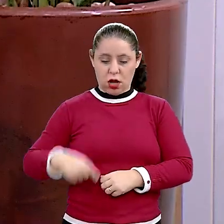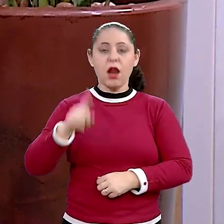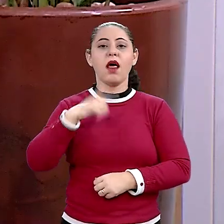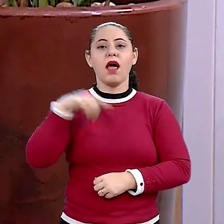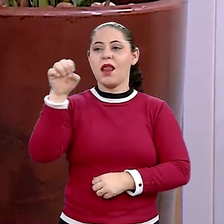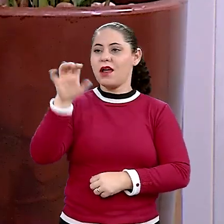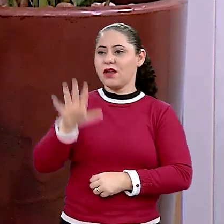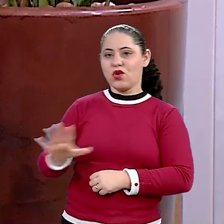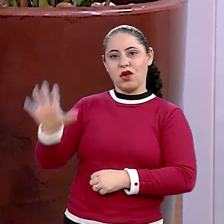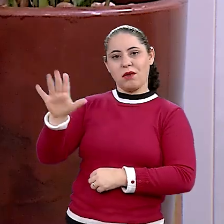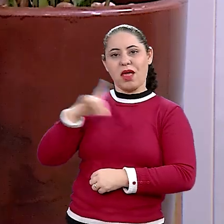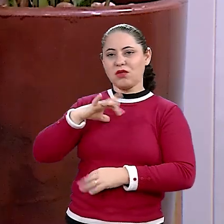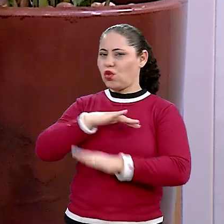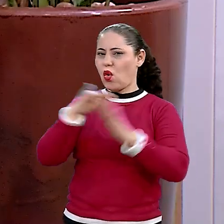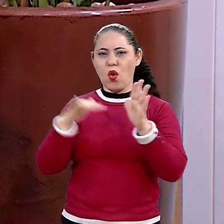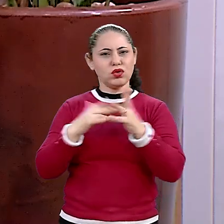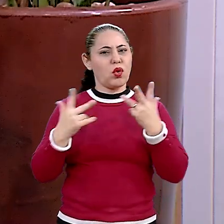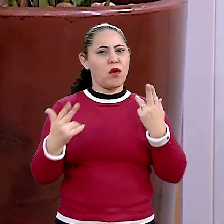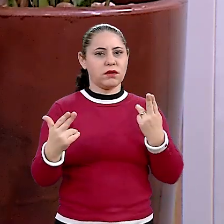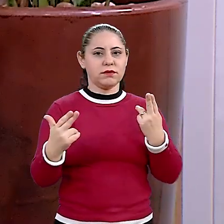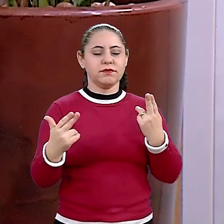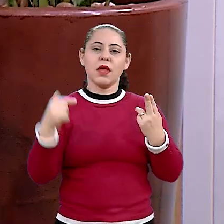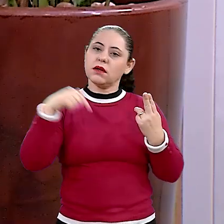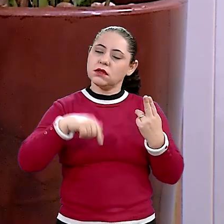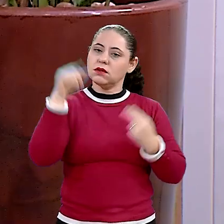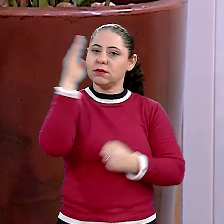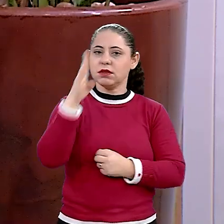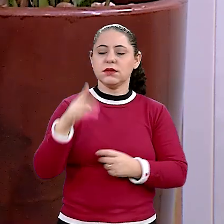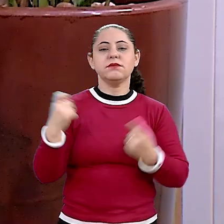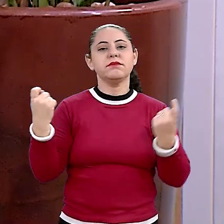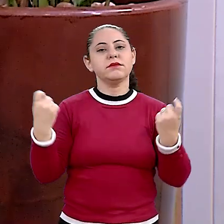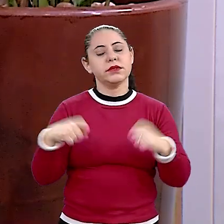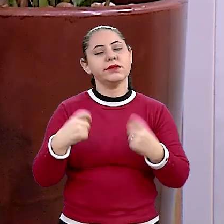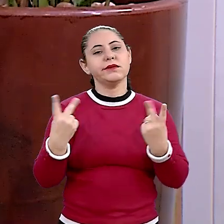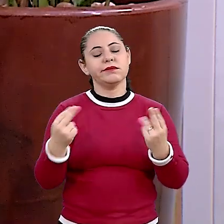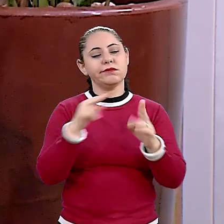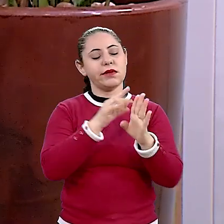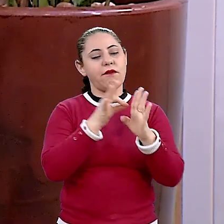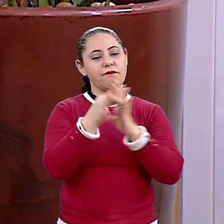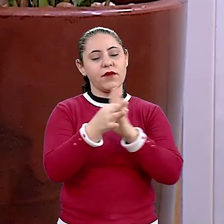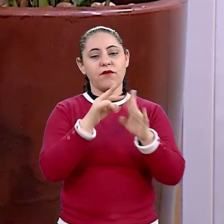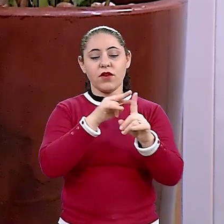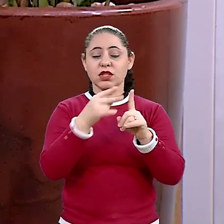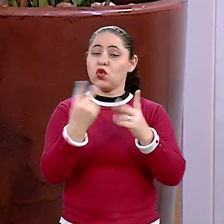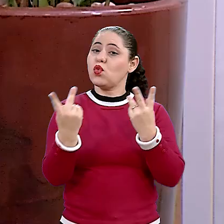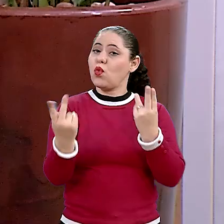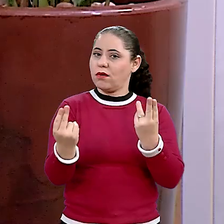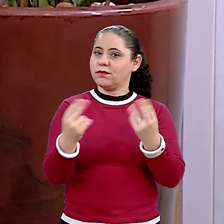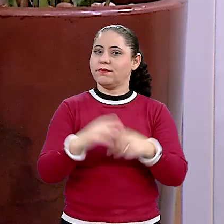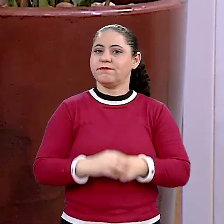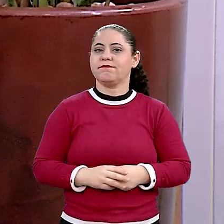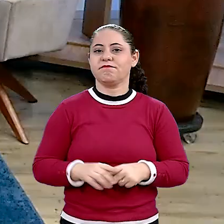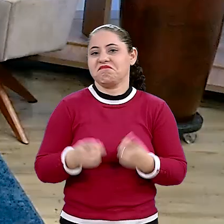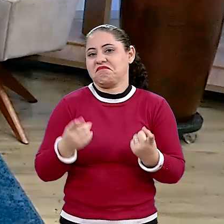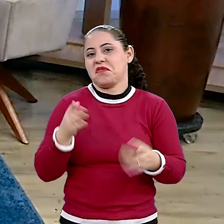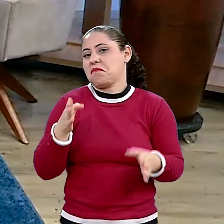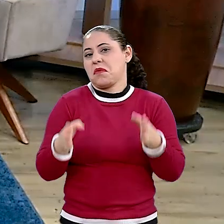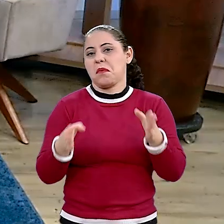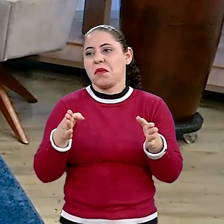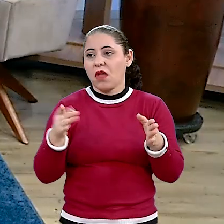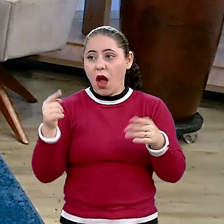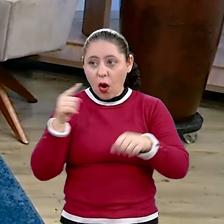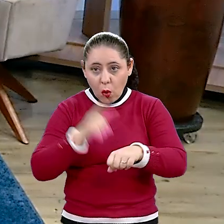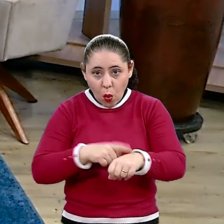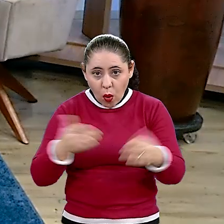é assim na Europa. Então eu acho que no Brasil nós deveríamos ter também essa visão. Bom, nesse momento de tempo não existe essa